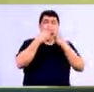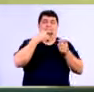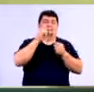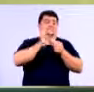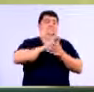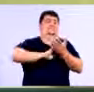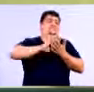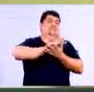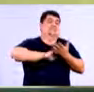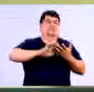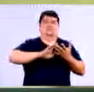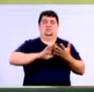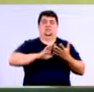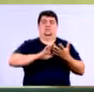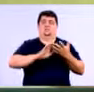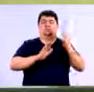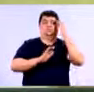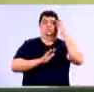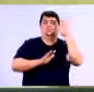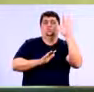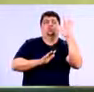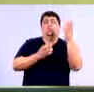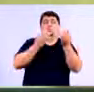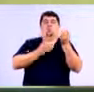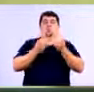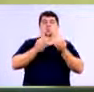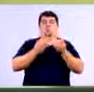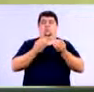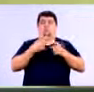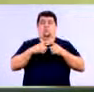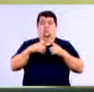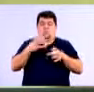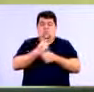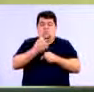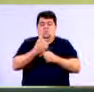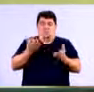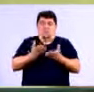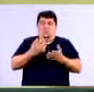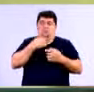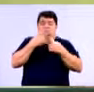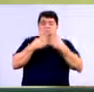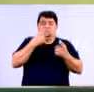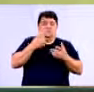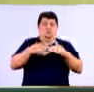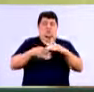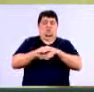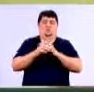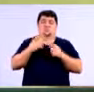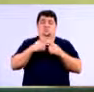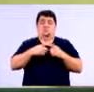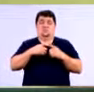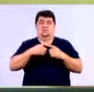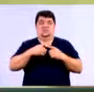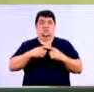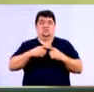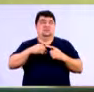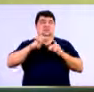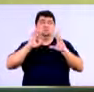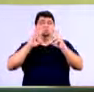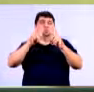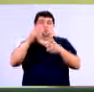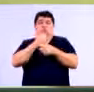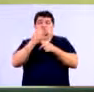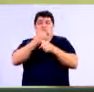conseguimos controlar. Por isso que nesse momento na economia é tão difícil investir. Porque existe sim um cenário de incerteza. É isso